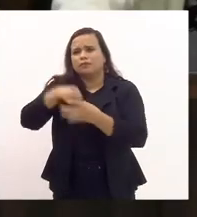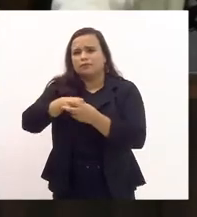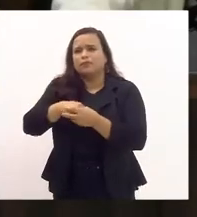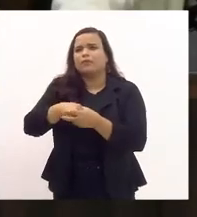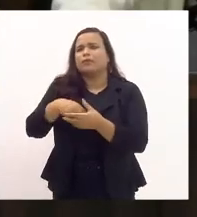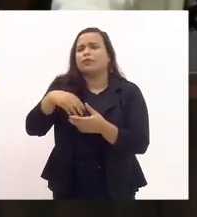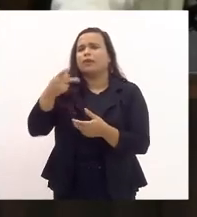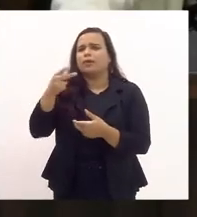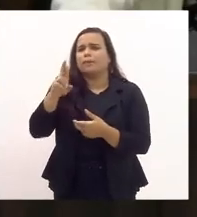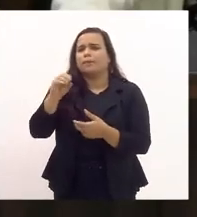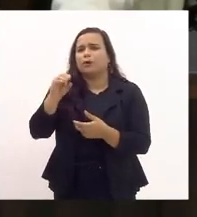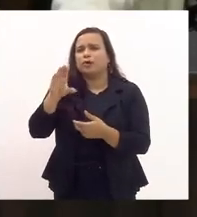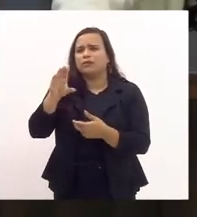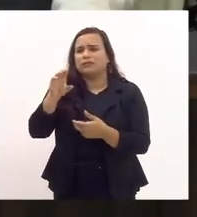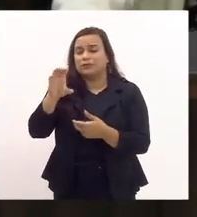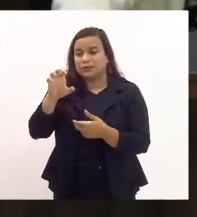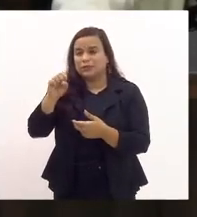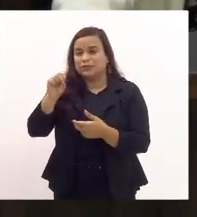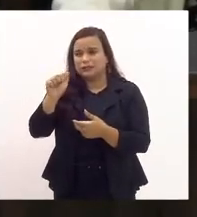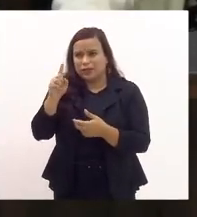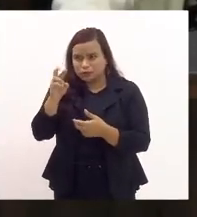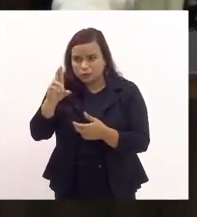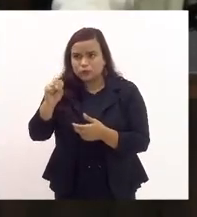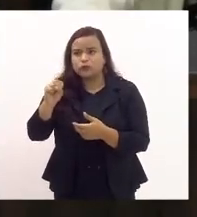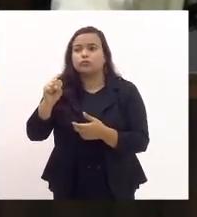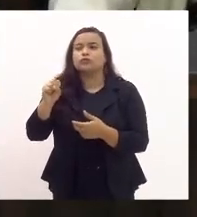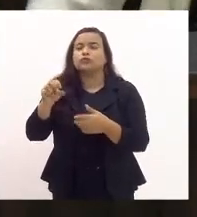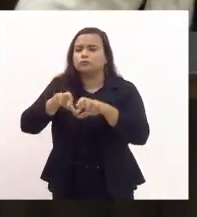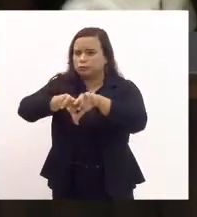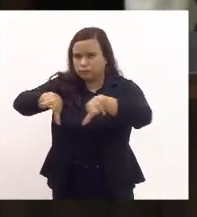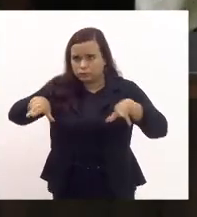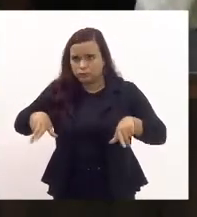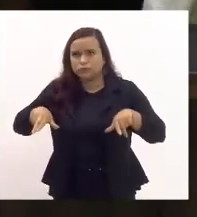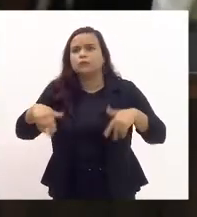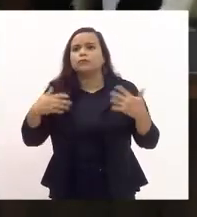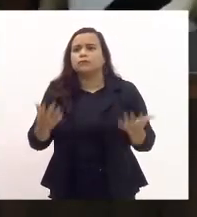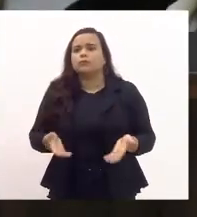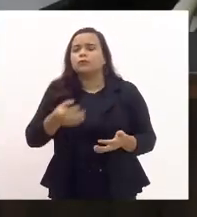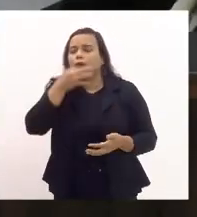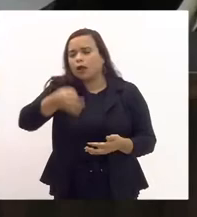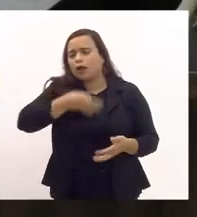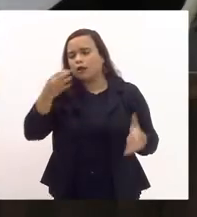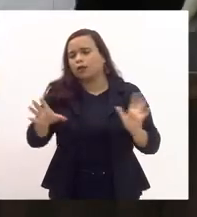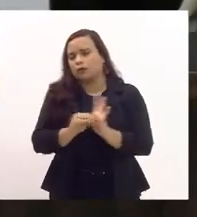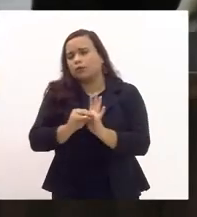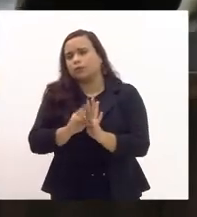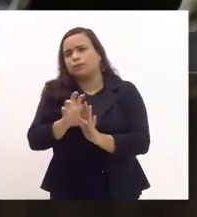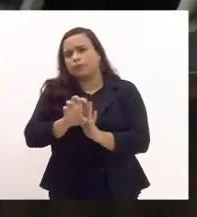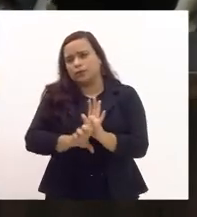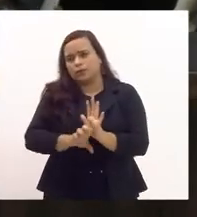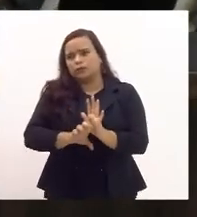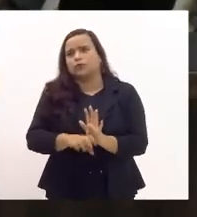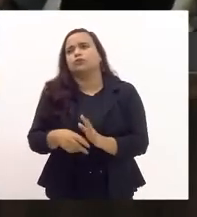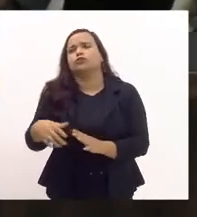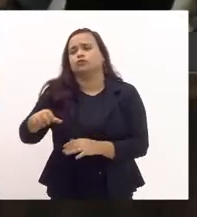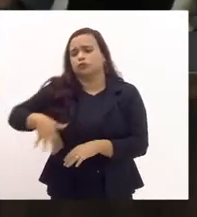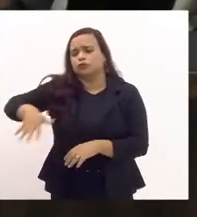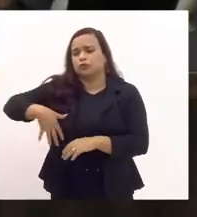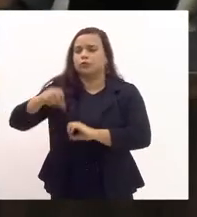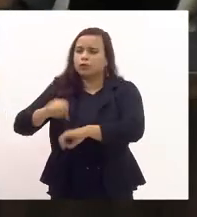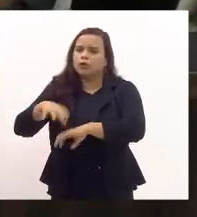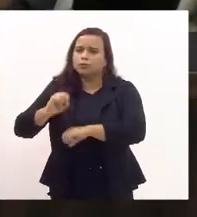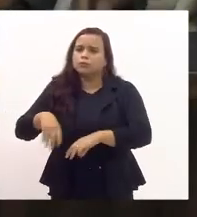de Janeiro pareceres da comissão de quais são os dias para a condicionalidade com e mentais de educação favorável com emendas